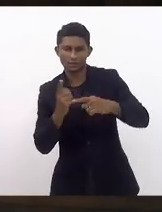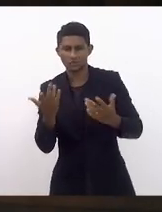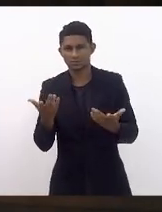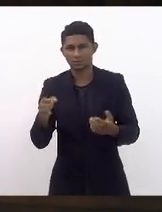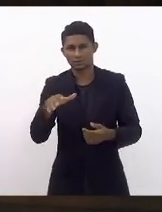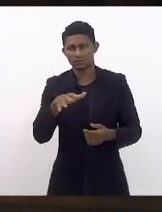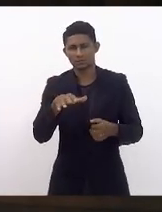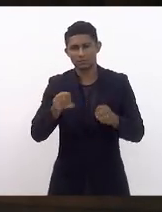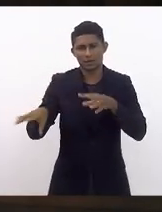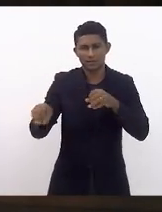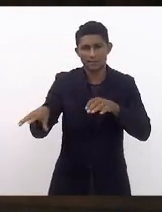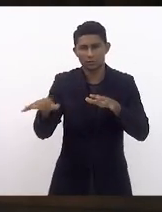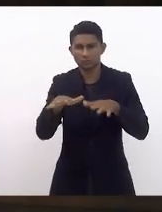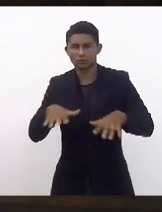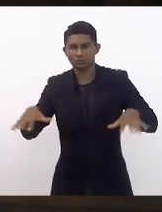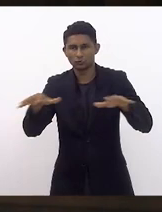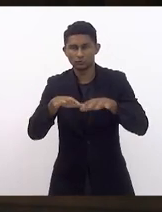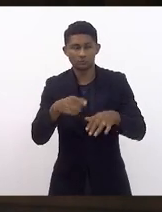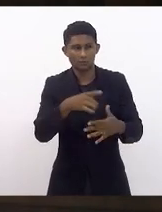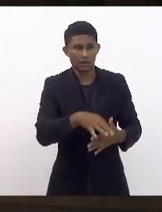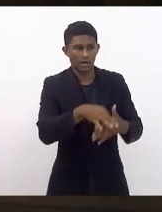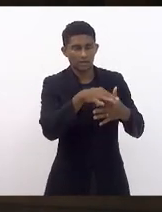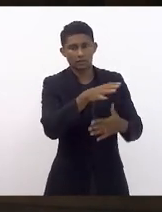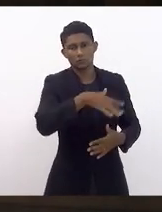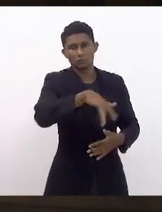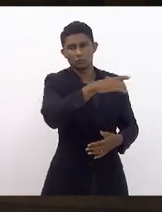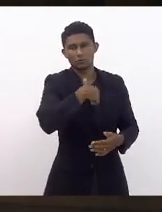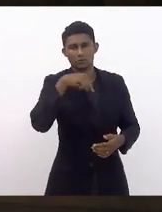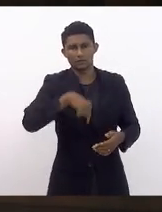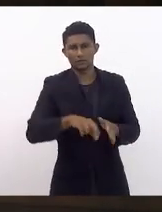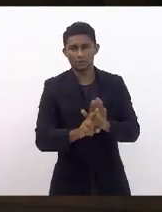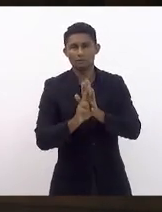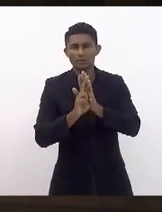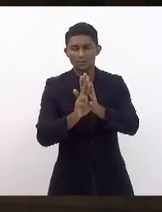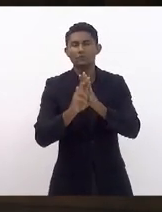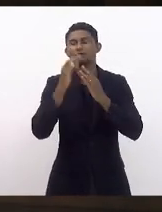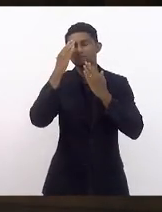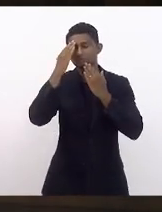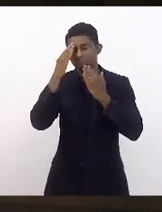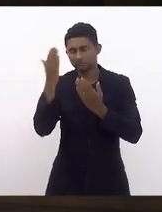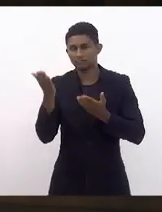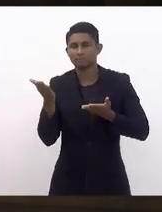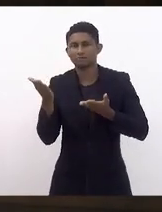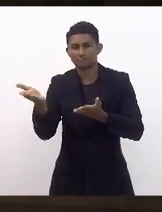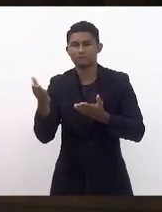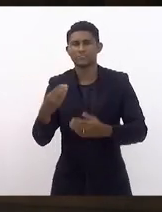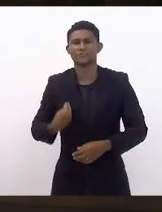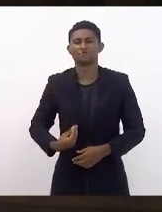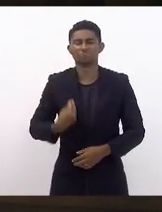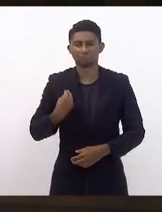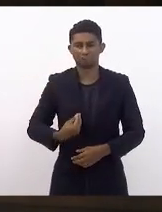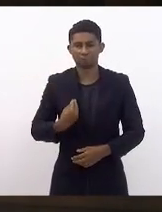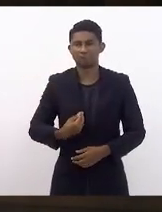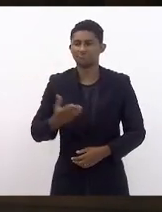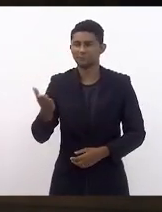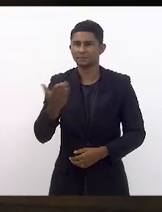Enfim, falando em nome desses líderes, eu venho aqui agradecer por sua vida, meu querido